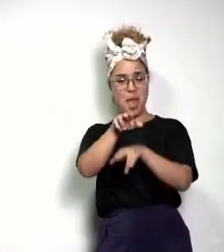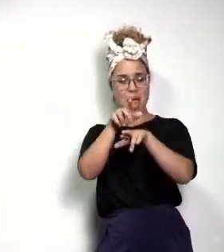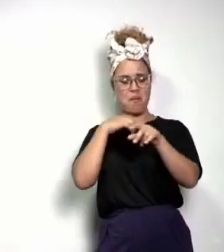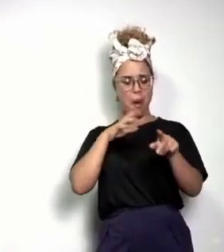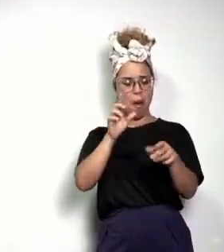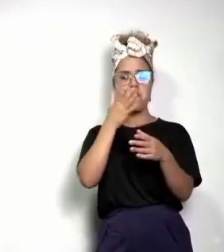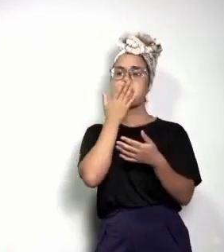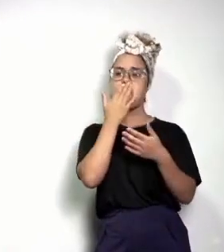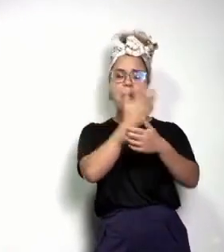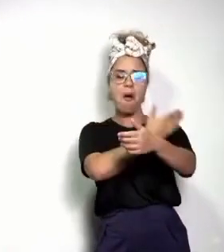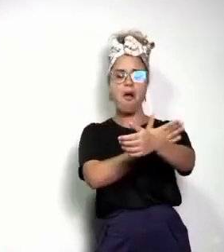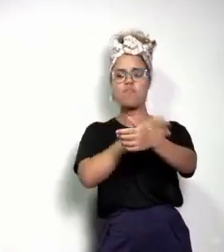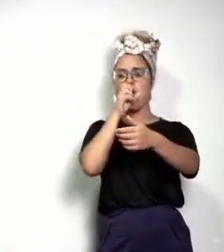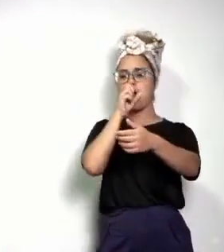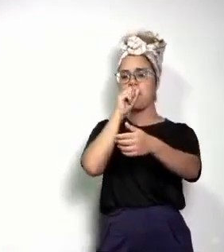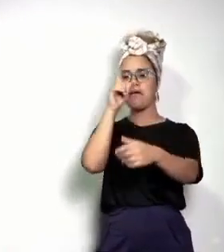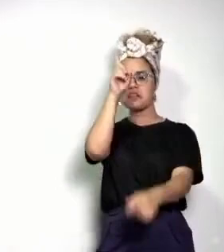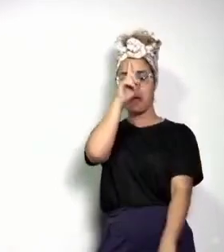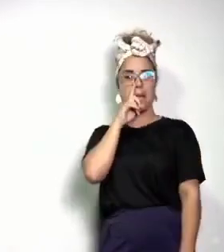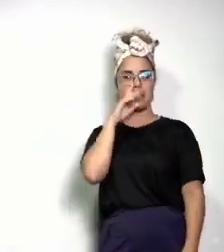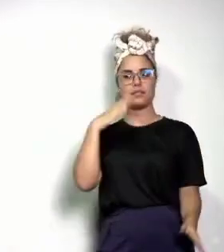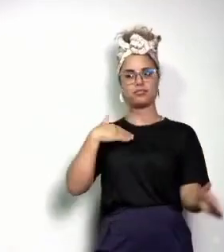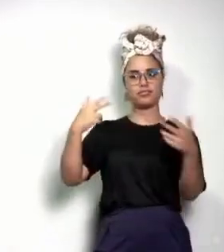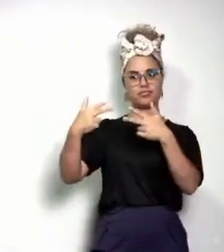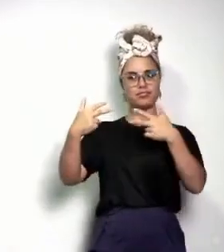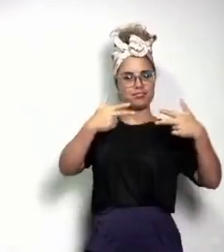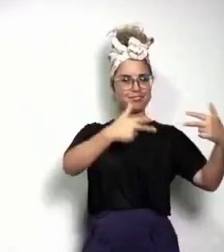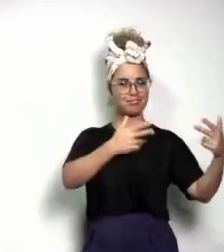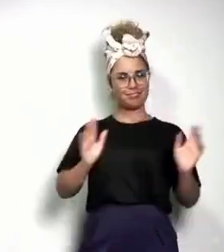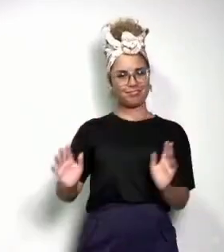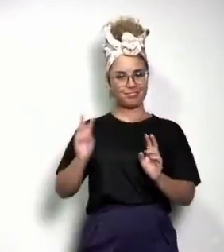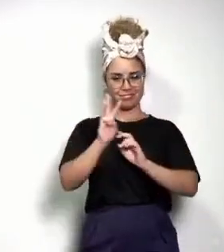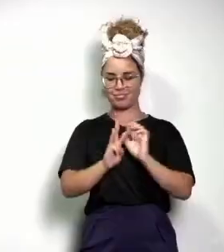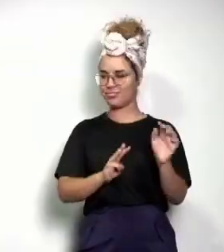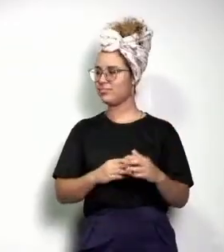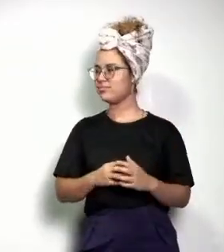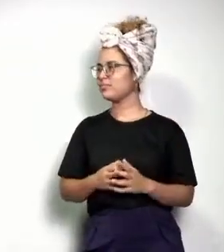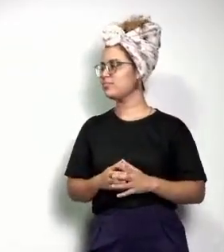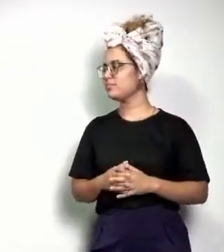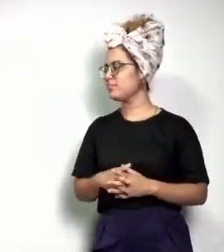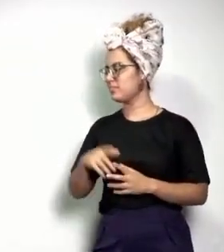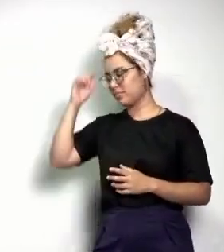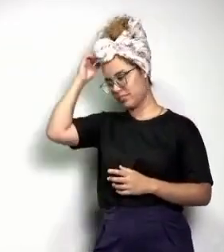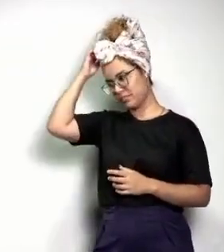Eu vou só mostrar aqui primeiro e depois eu viro para vocês. Eu estava mostrando ontem no...